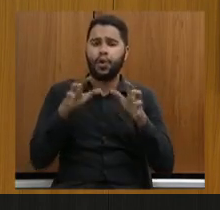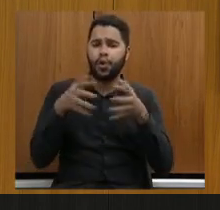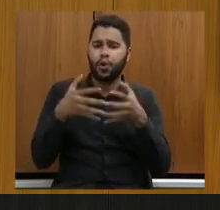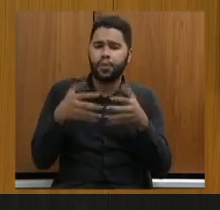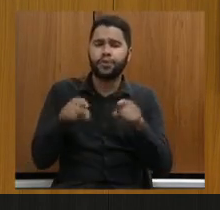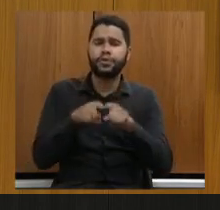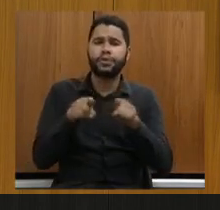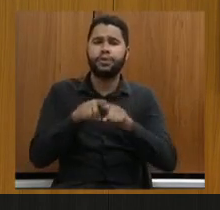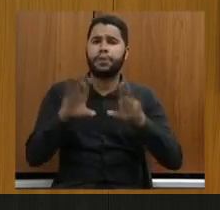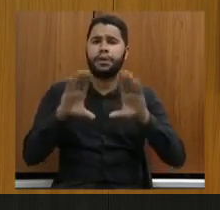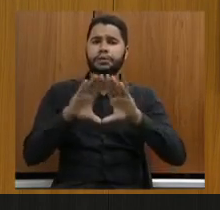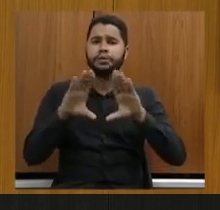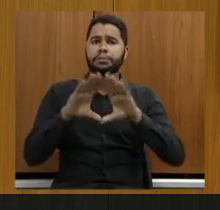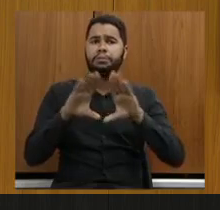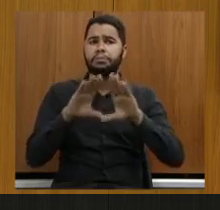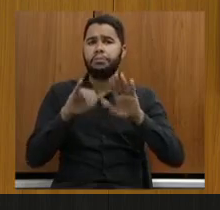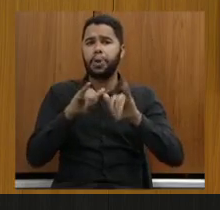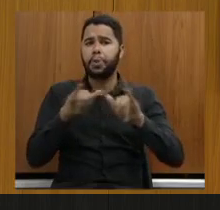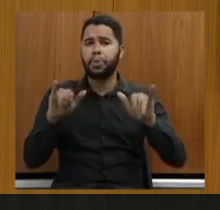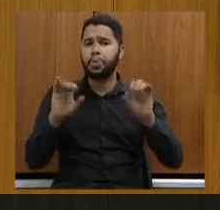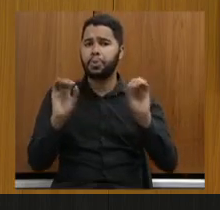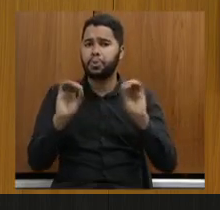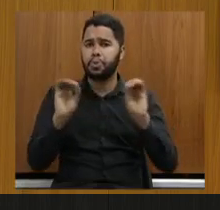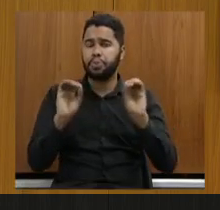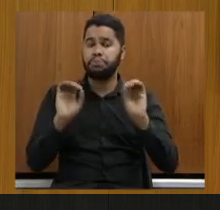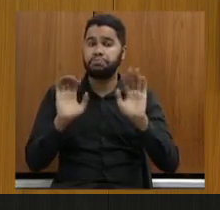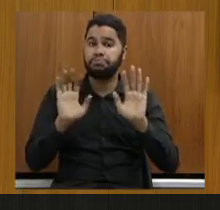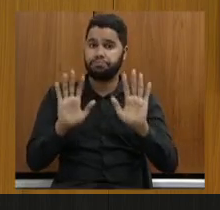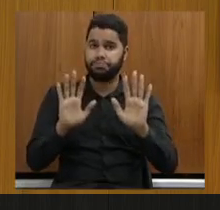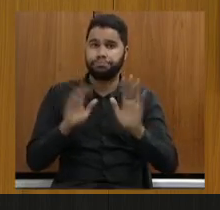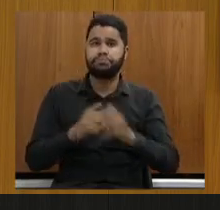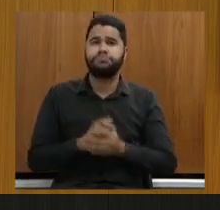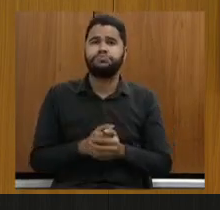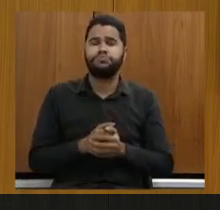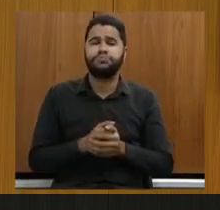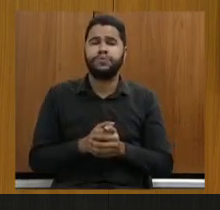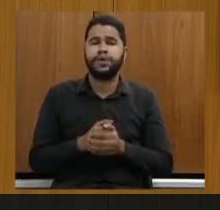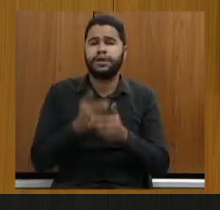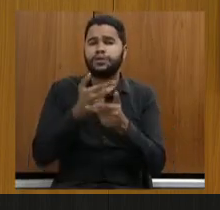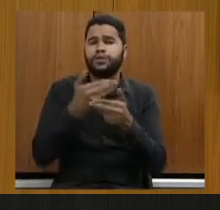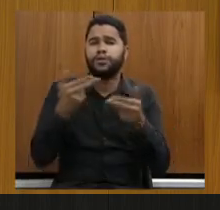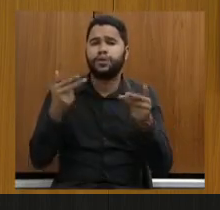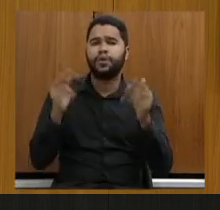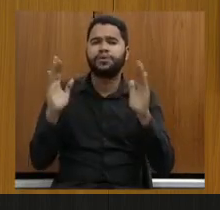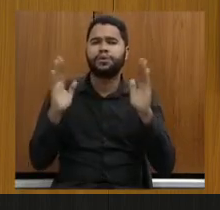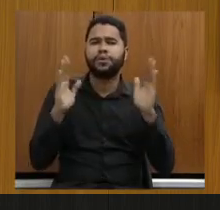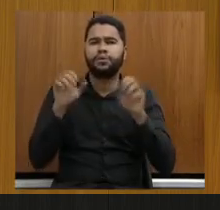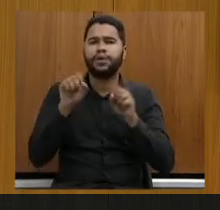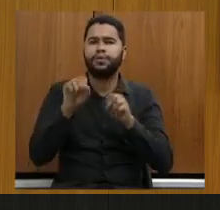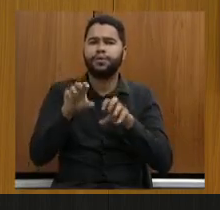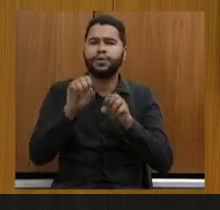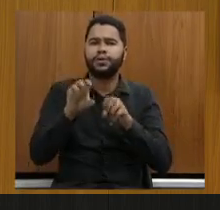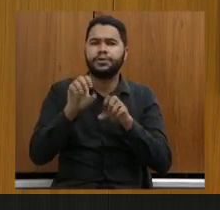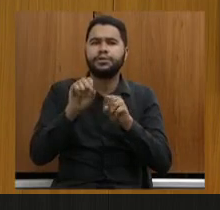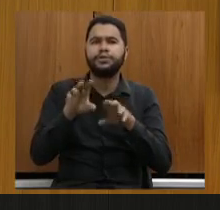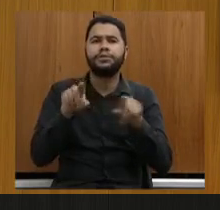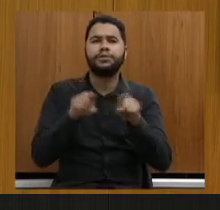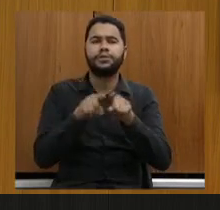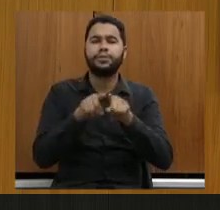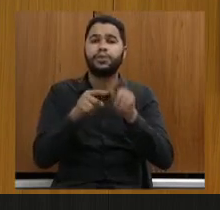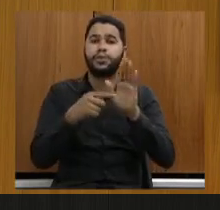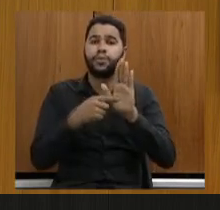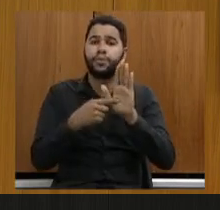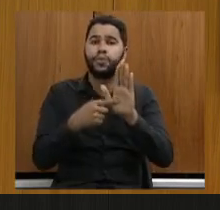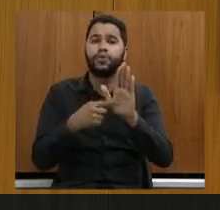comissão nem a assembleia foi citada nessa posição mais são coisas que o tempo vai ensinando e vai e